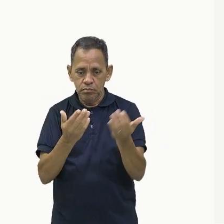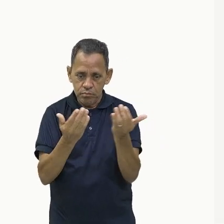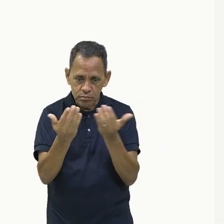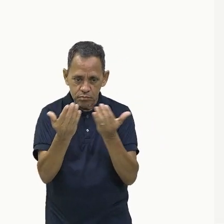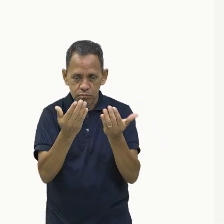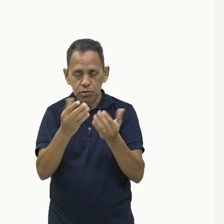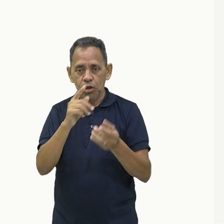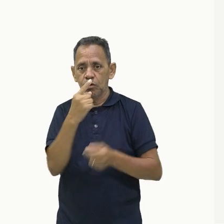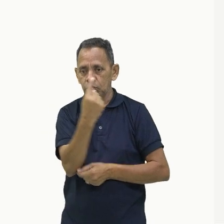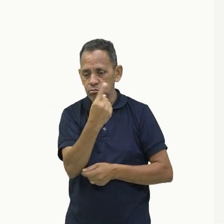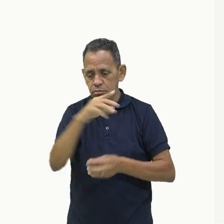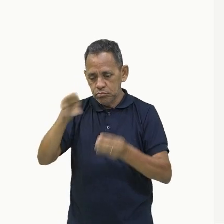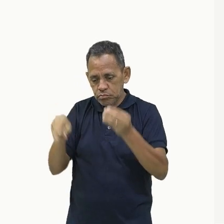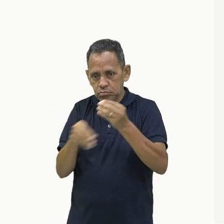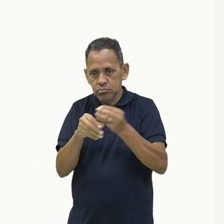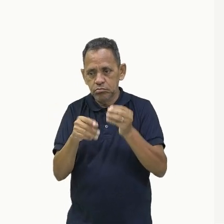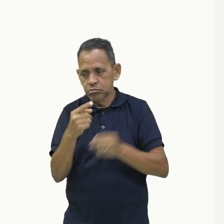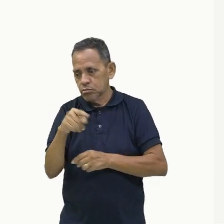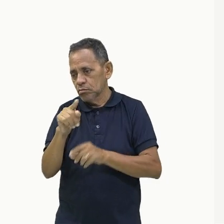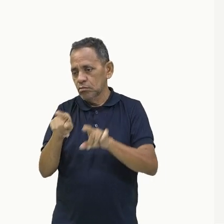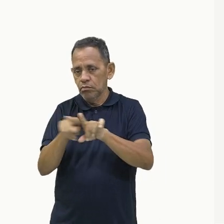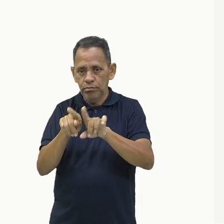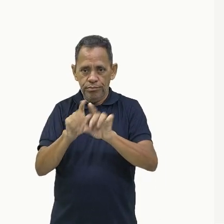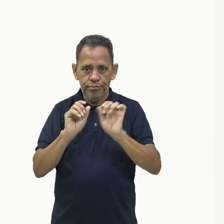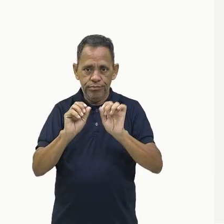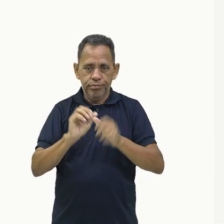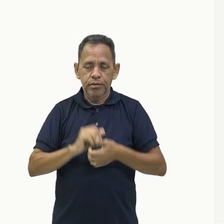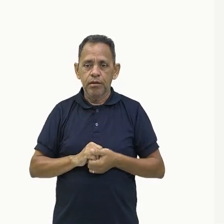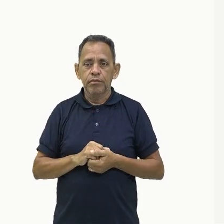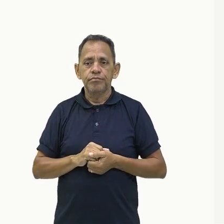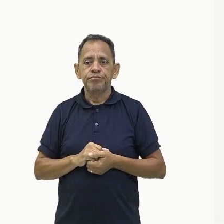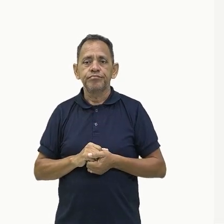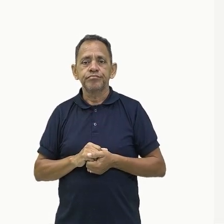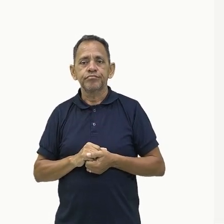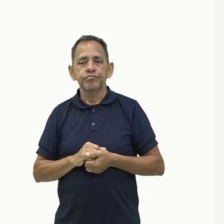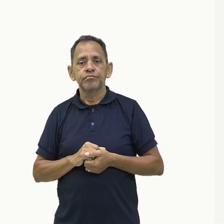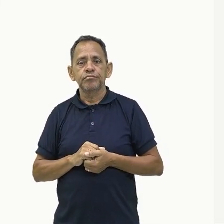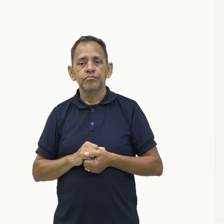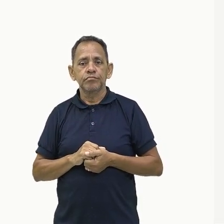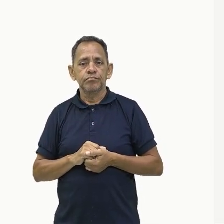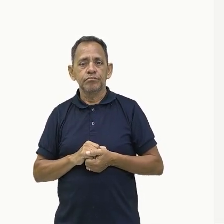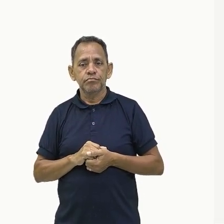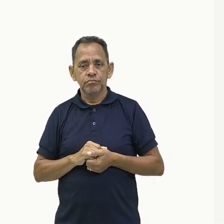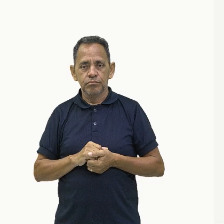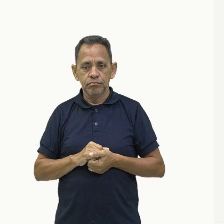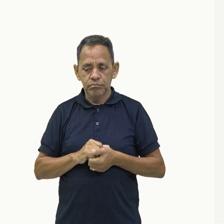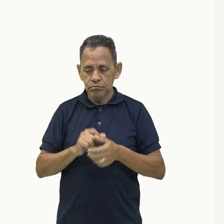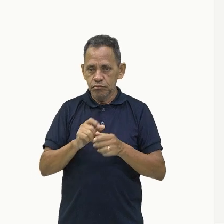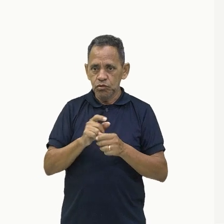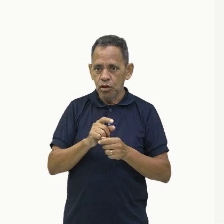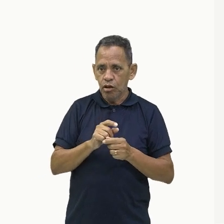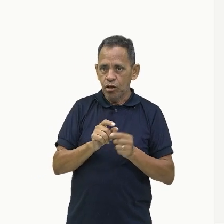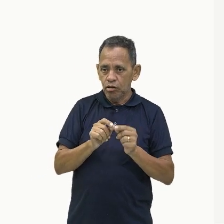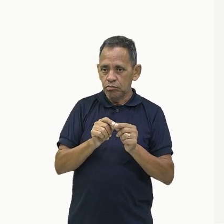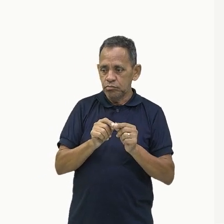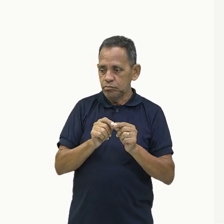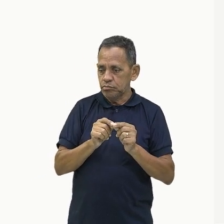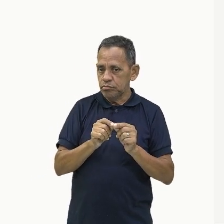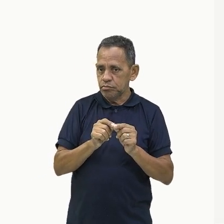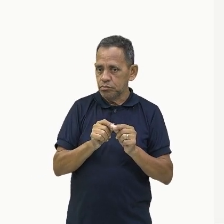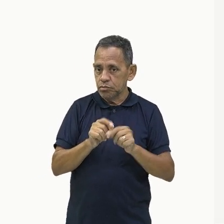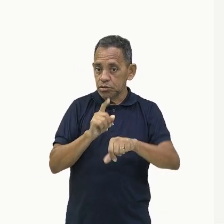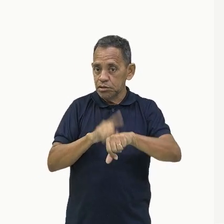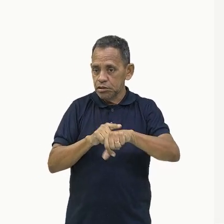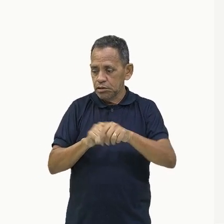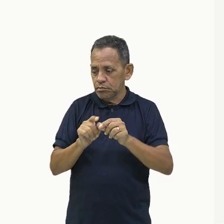bom? Então ele coloca aqui, né? A velocidade média, veja, é a distância percorrida pelo tempo,